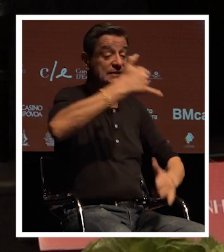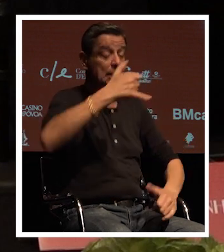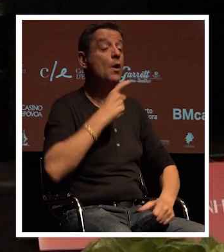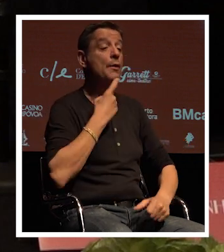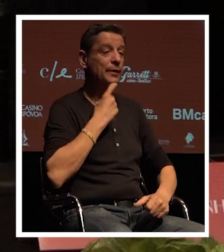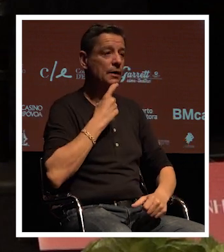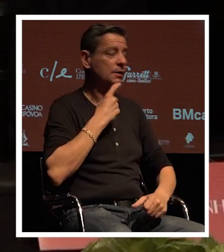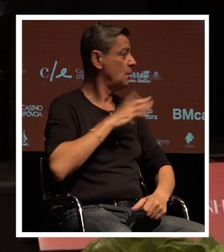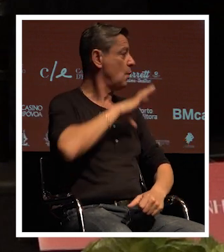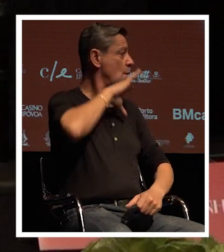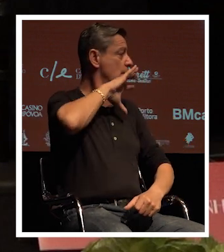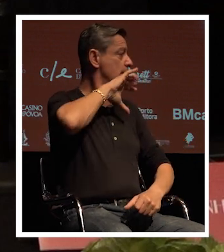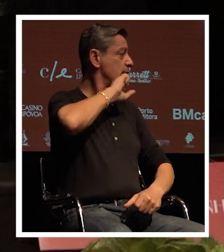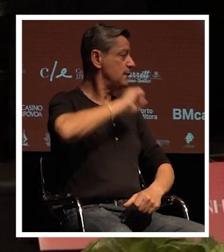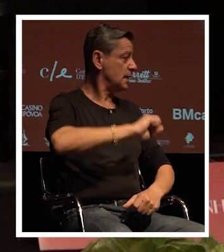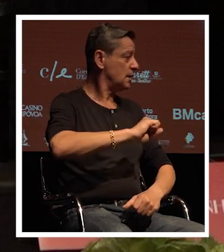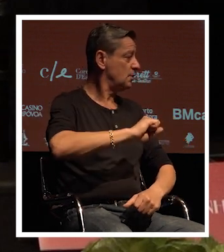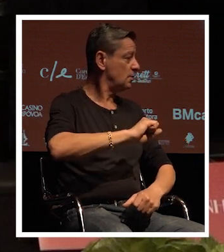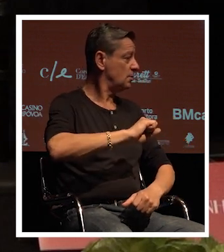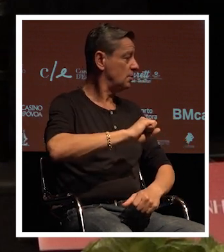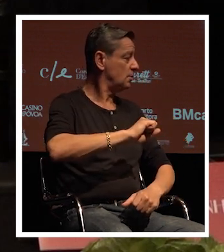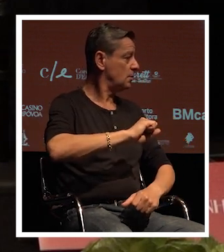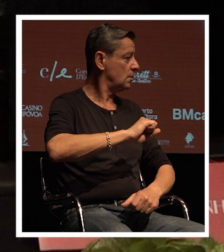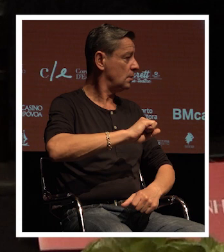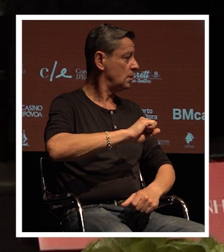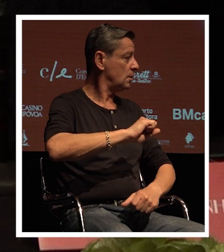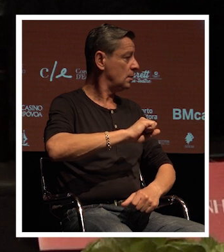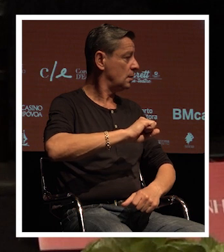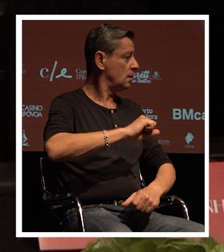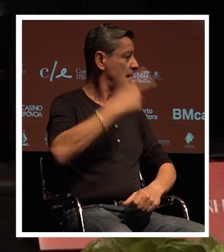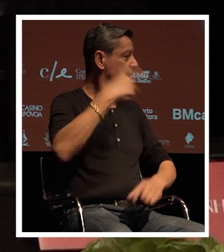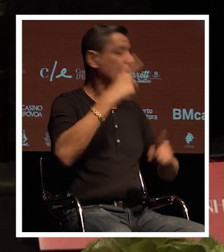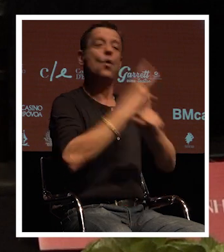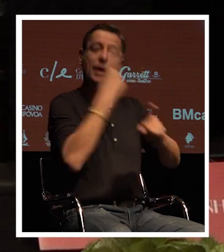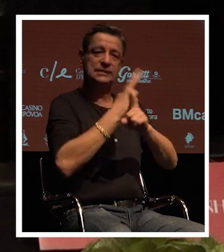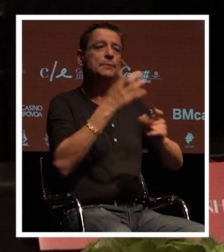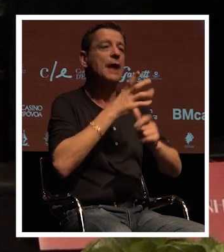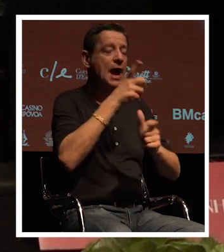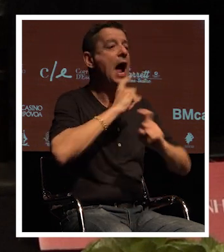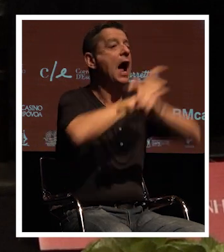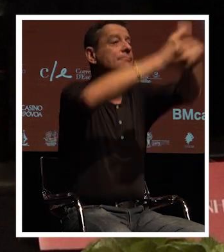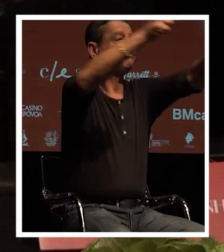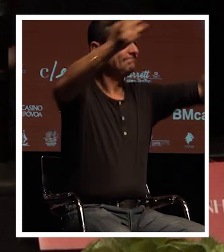porque eu sou filho do retorno e e tenho coisas para